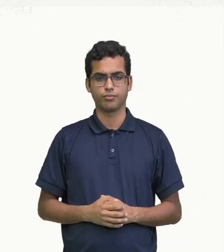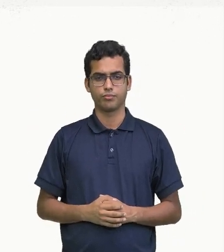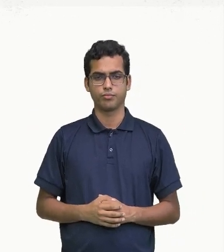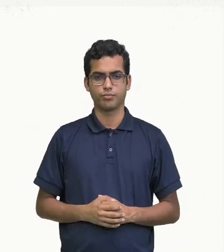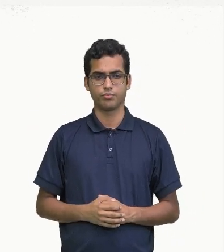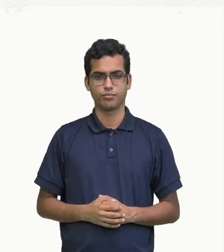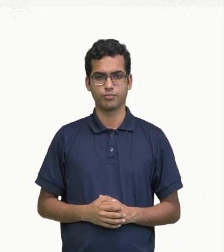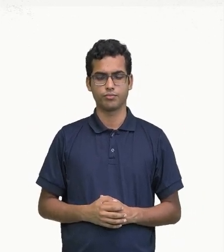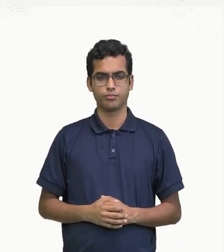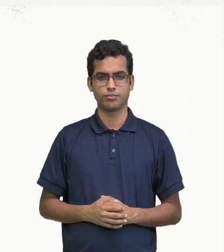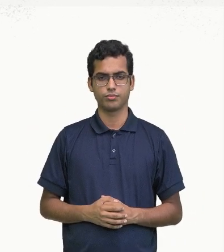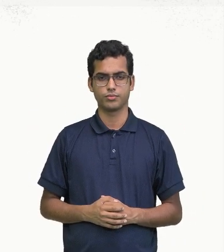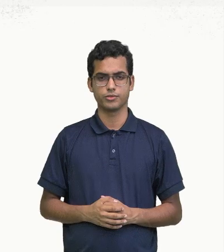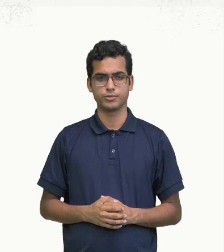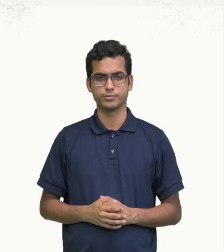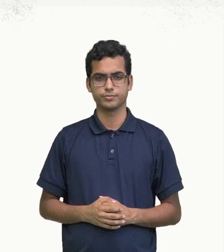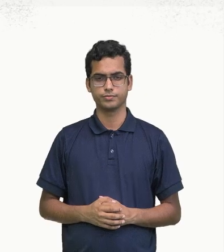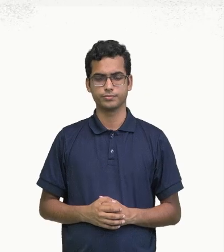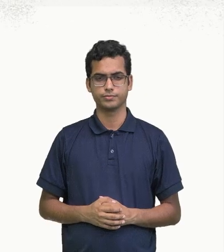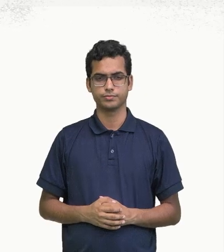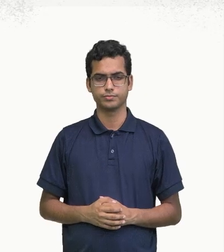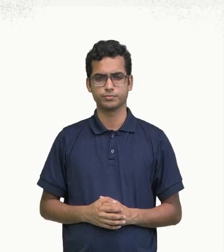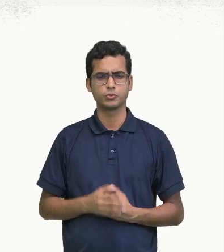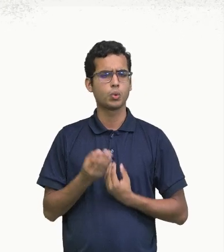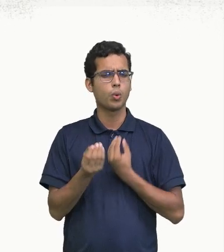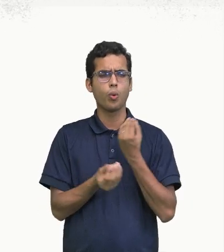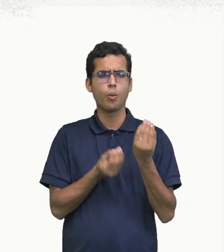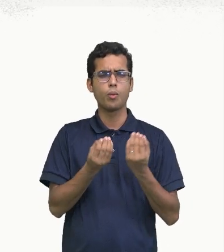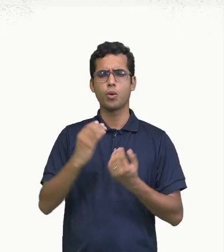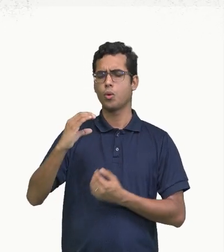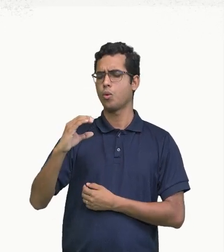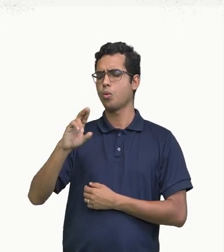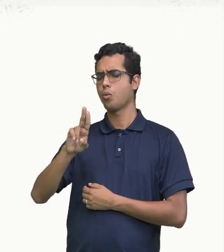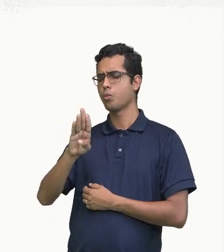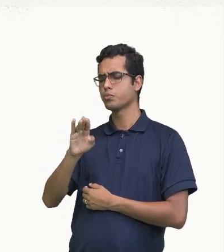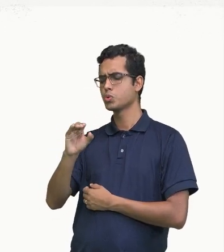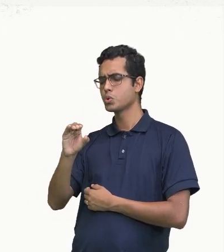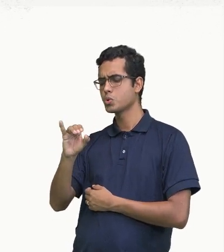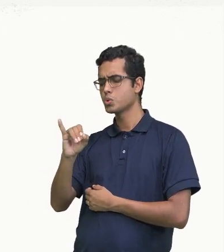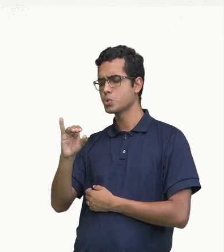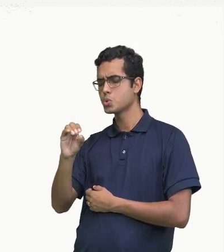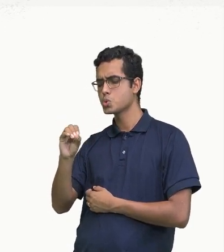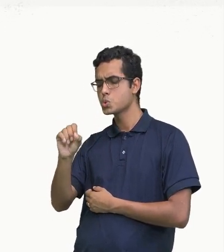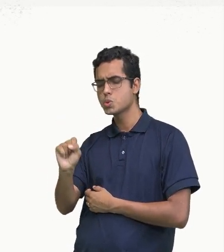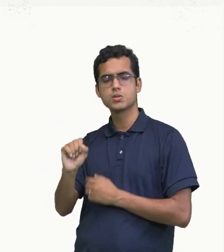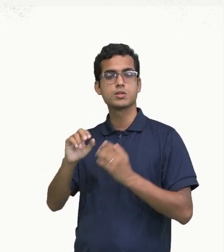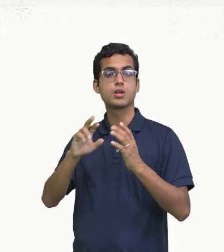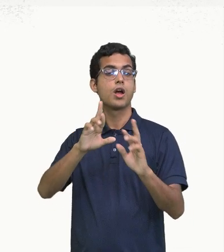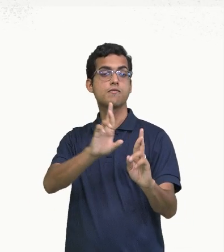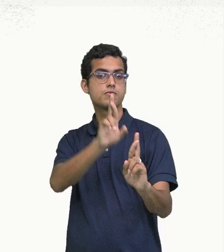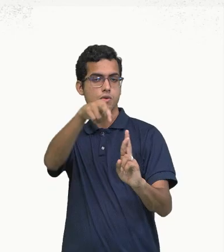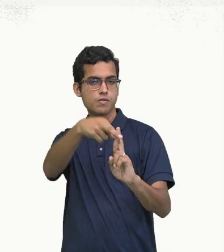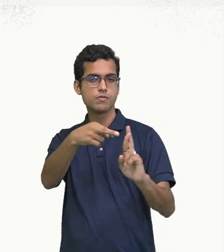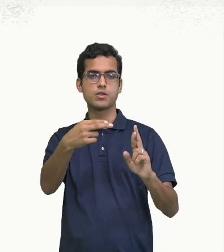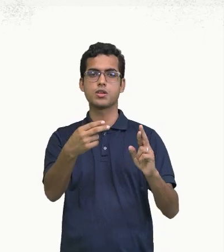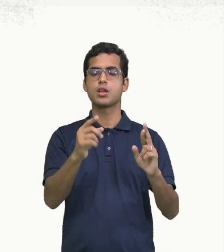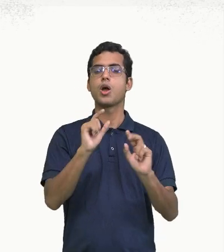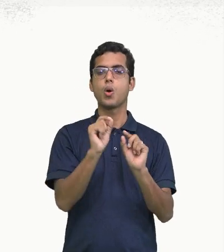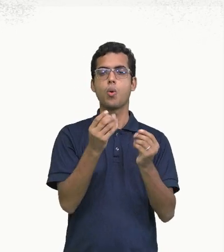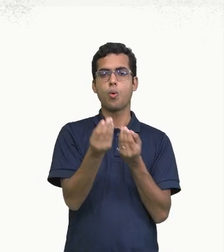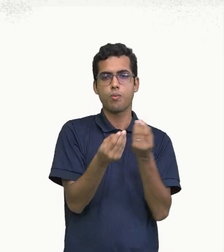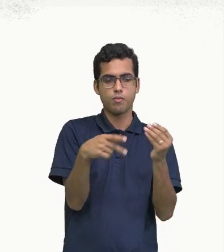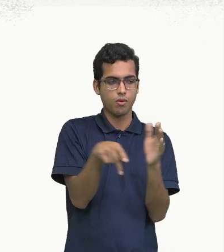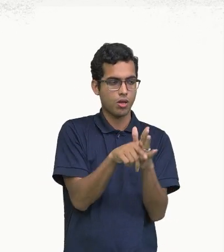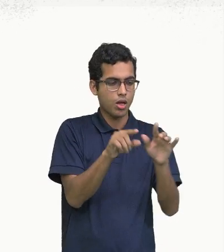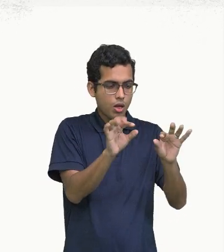por que aparece isso aí? Cúbico, cúbico remete ali a cubo e cubo vai remeter ali a potência, né, 3.